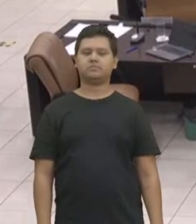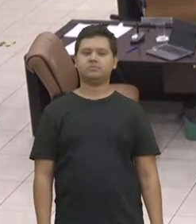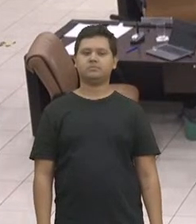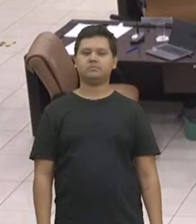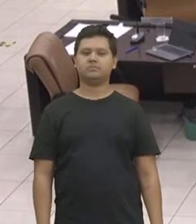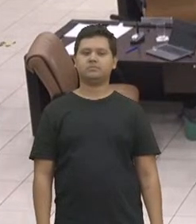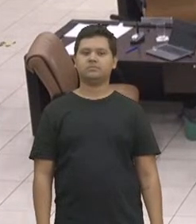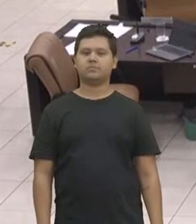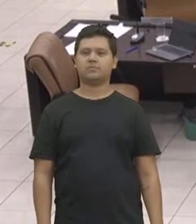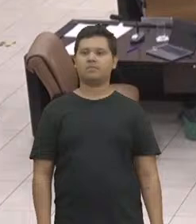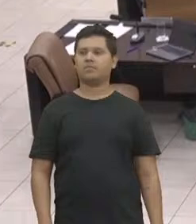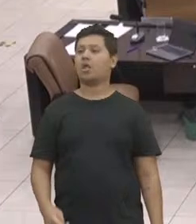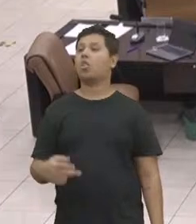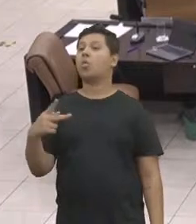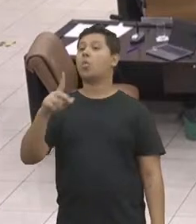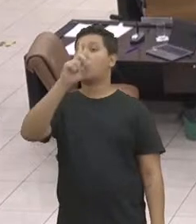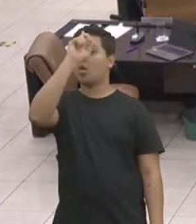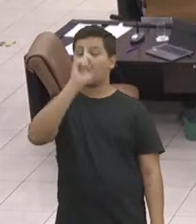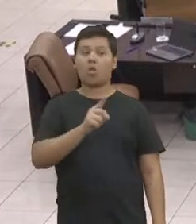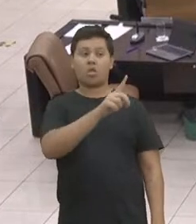O seu chefe é a população, Valmir.